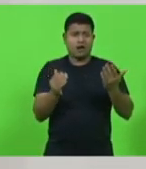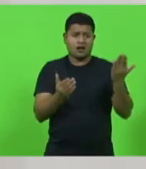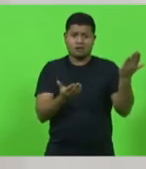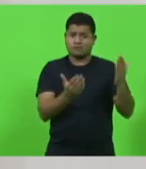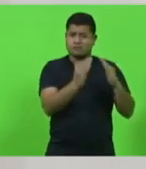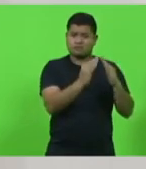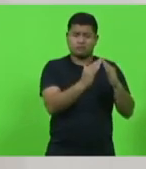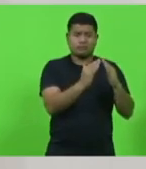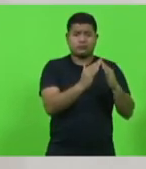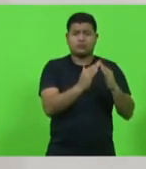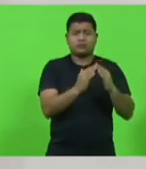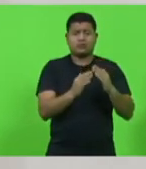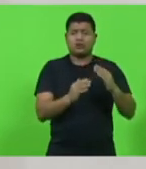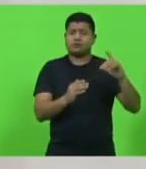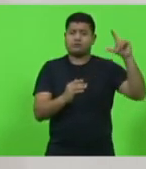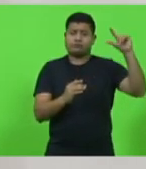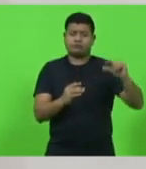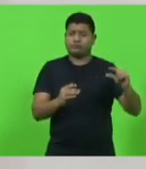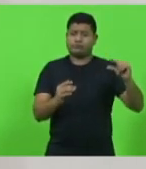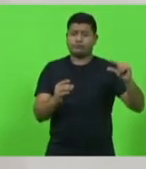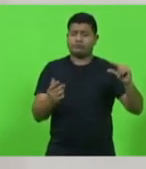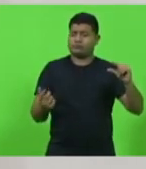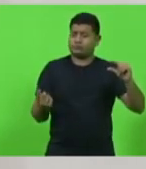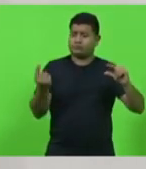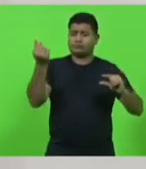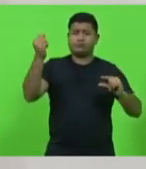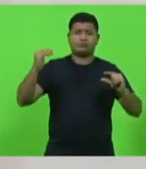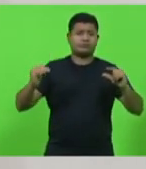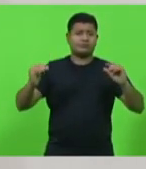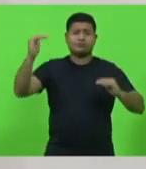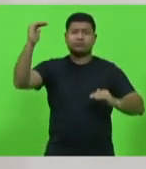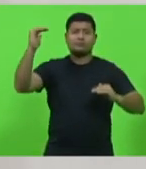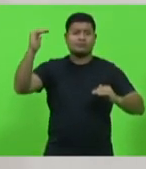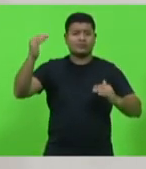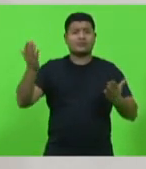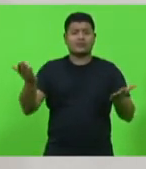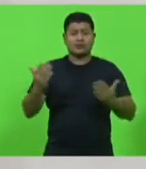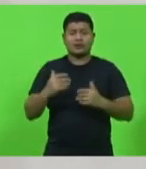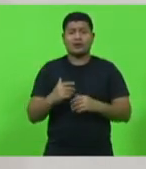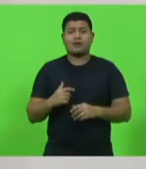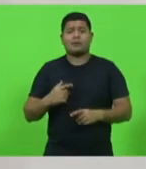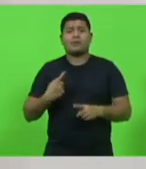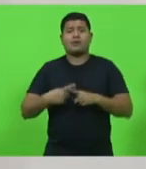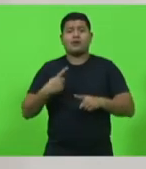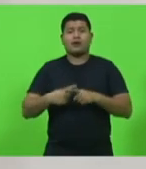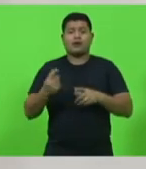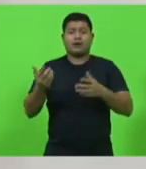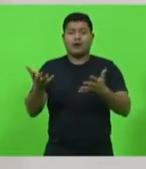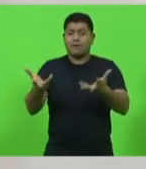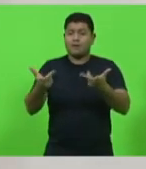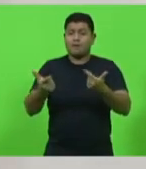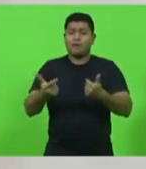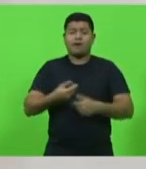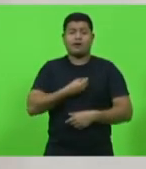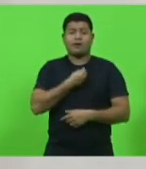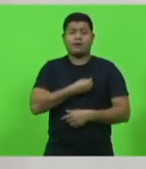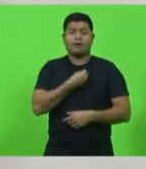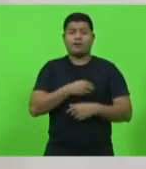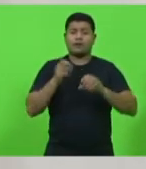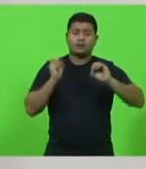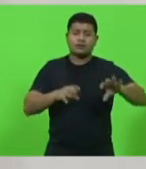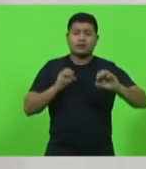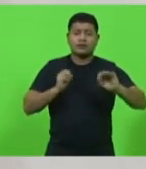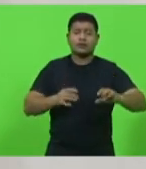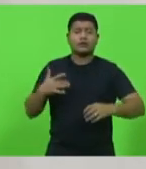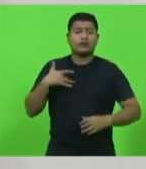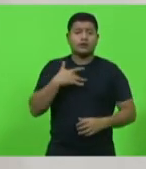passa a ser de um valor bem inferior. Então, tudo isso, qualidade de vida, educação, saúde,